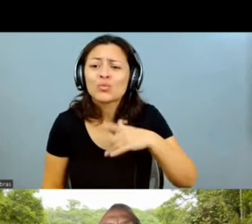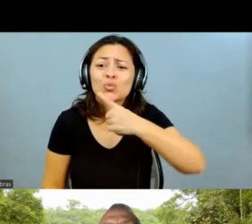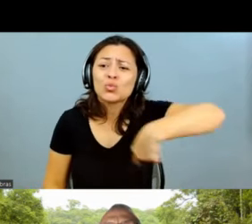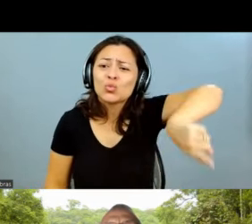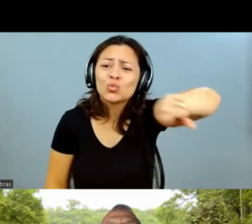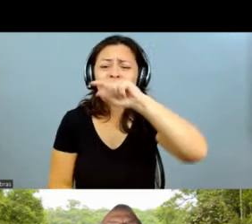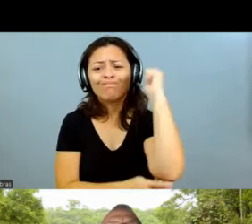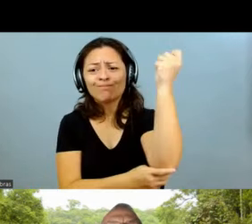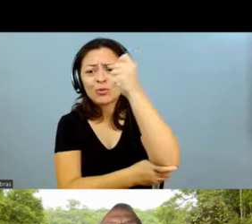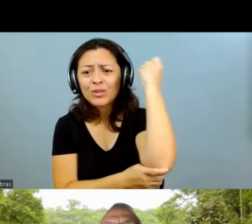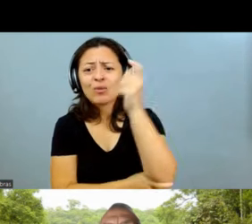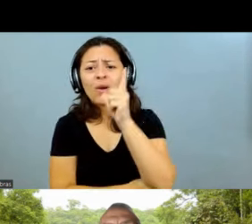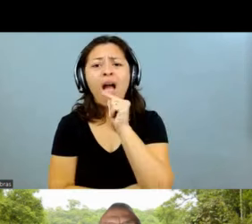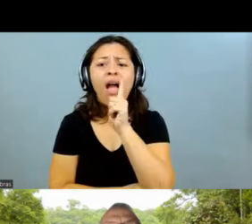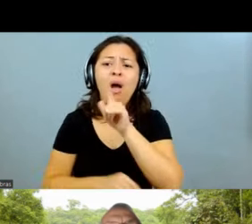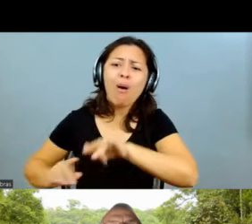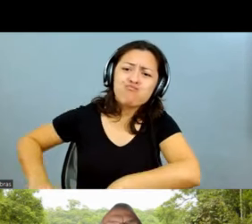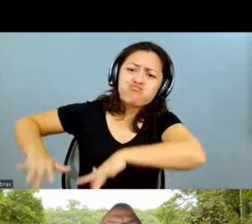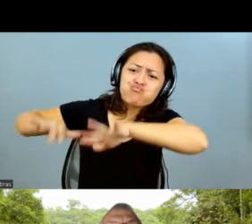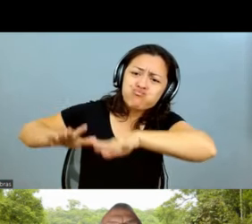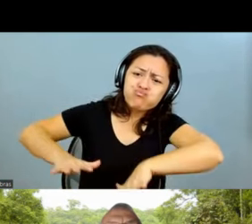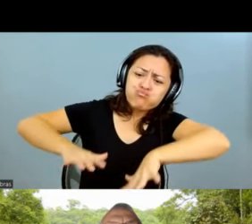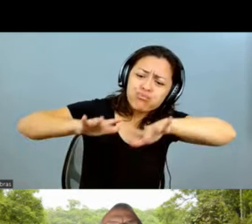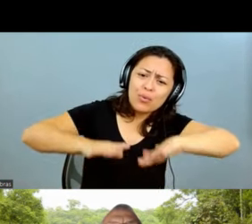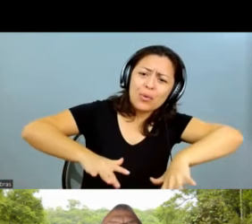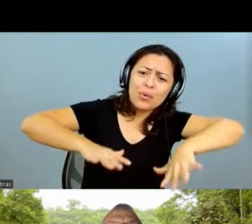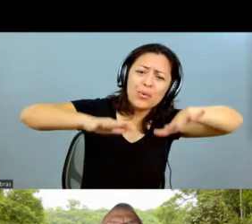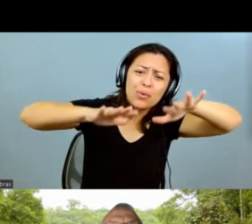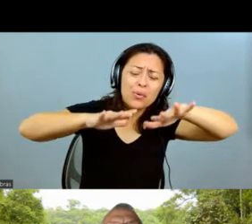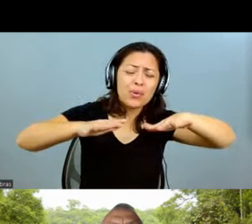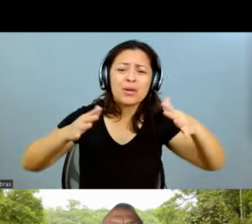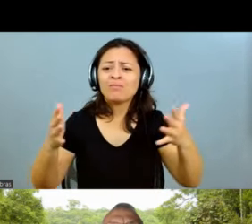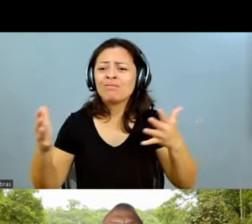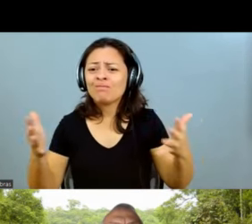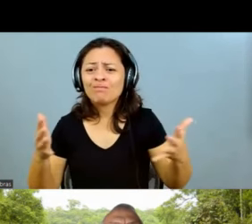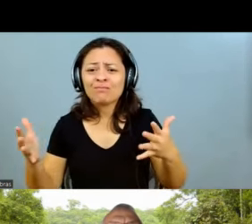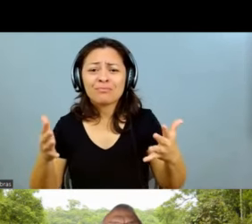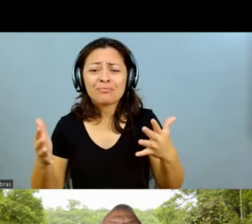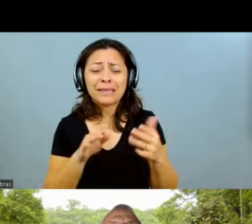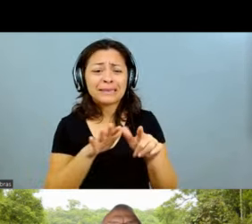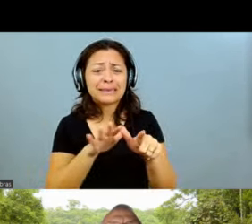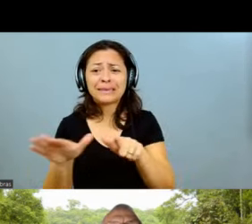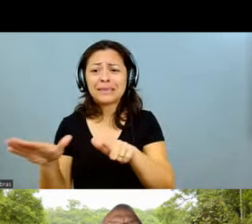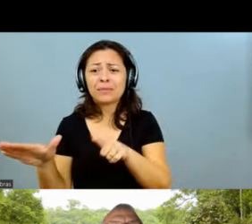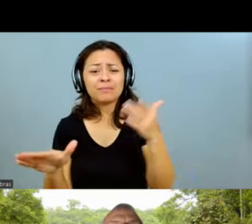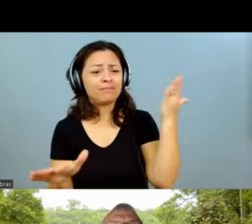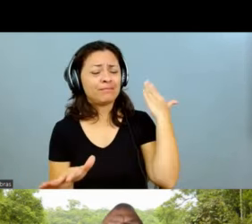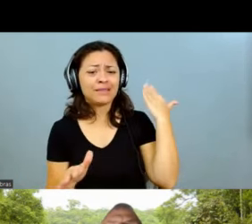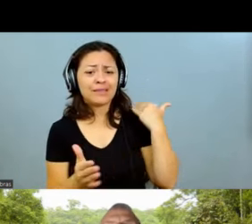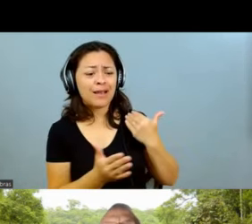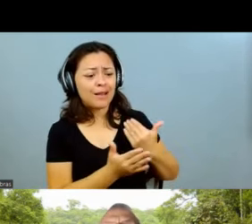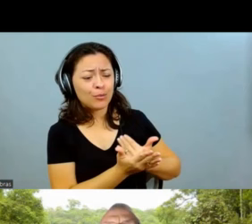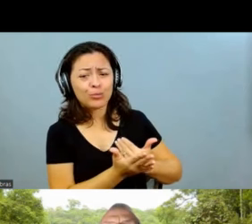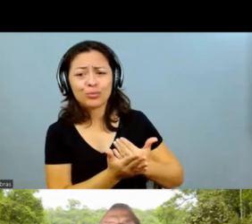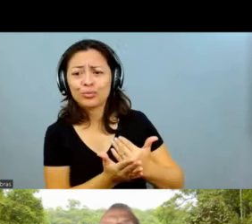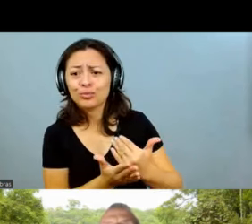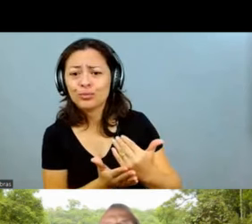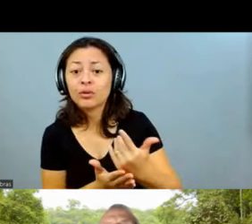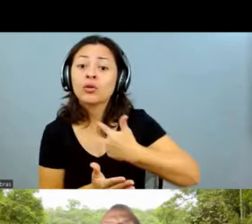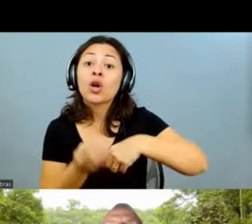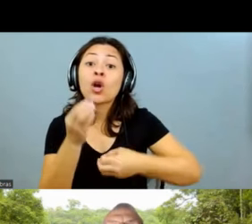pelas enchentes que assolam o Rio Grande do Sul desde a semana passada constituímos um